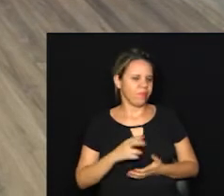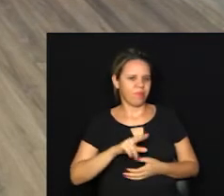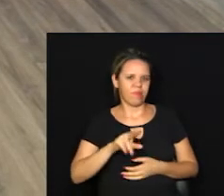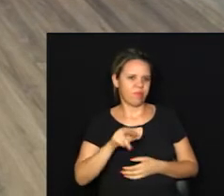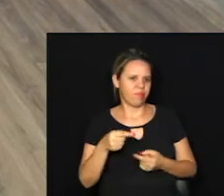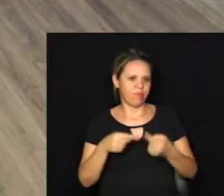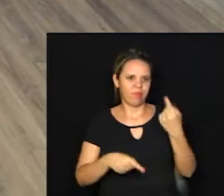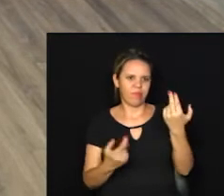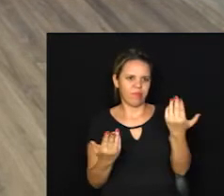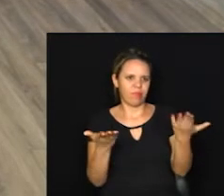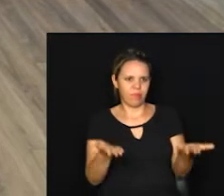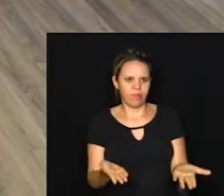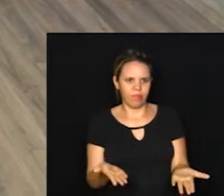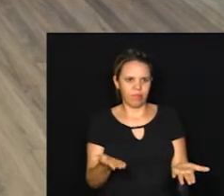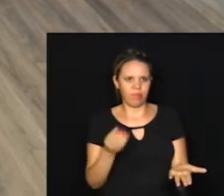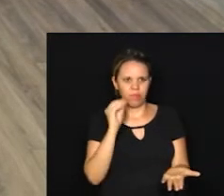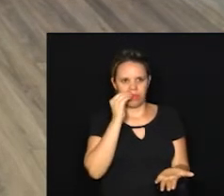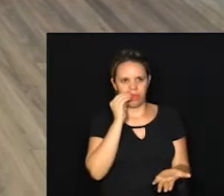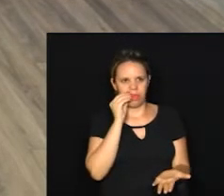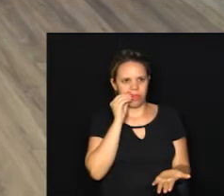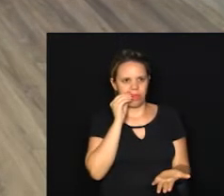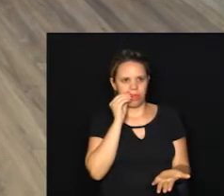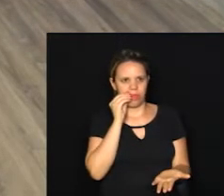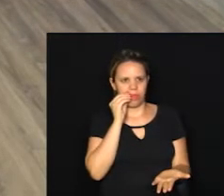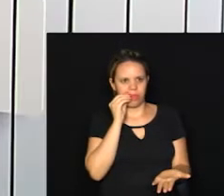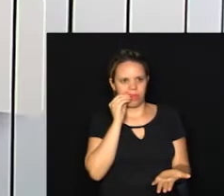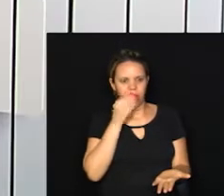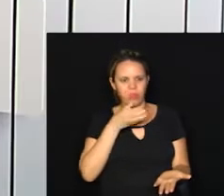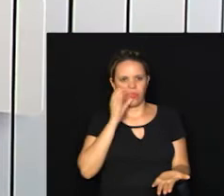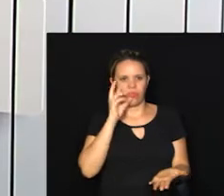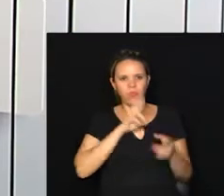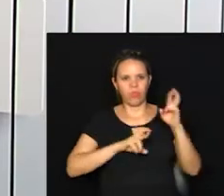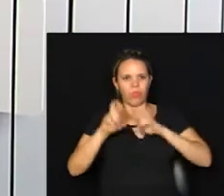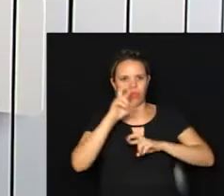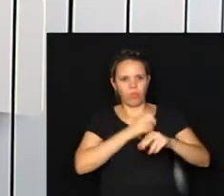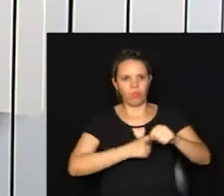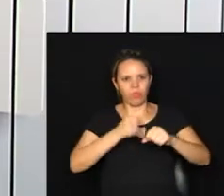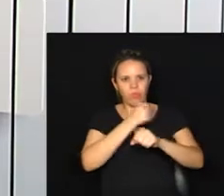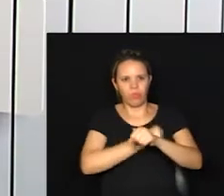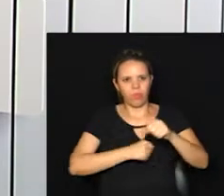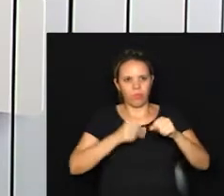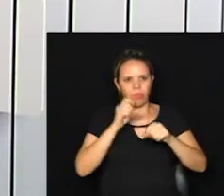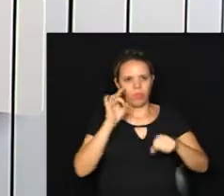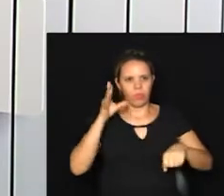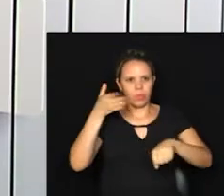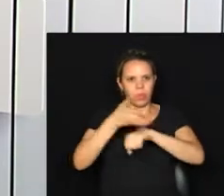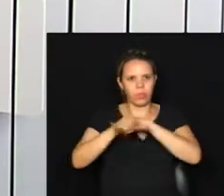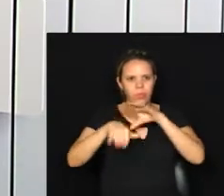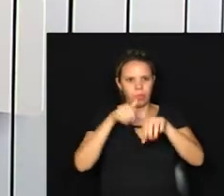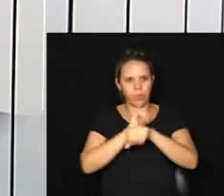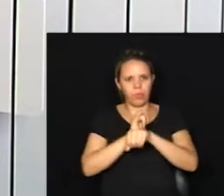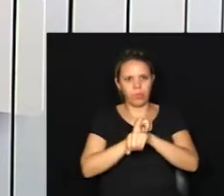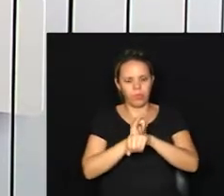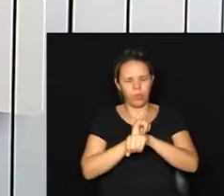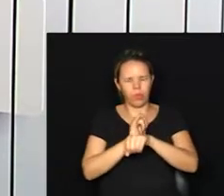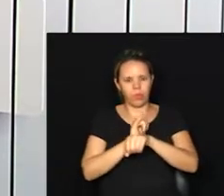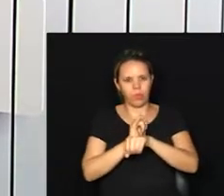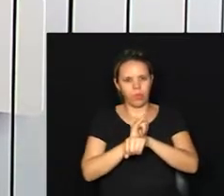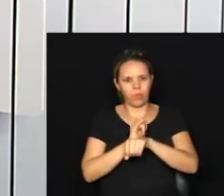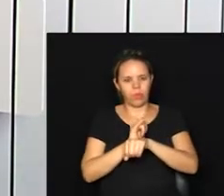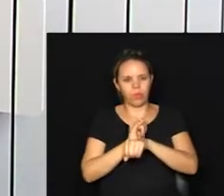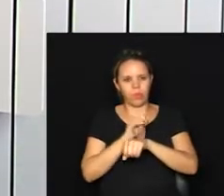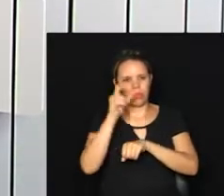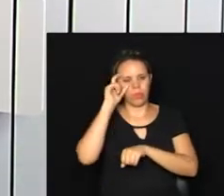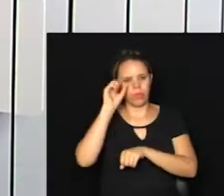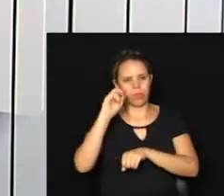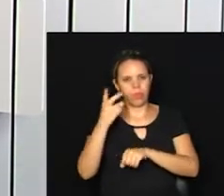né? Exatamente. Então, quem quiser rever esta receita, só entrar no YouTube do canal ou do Michel